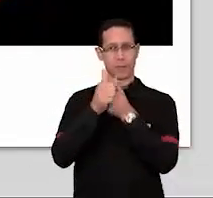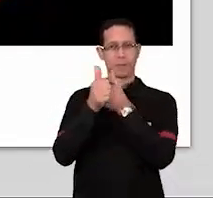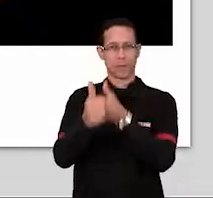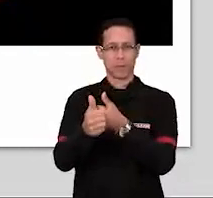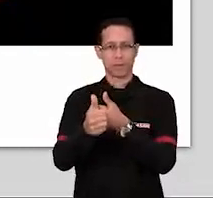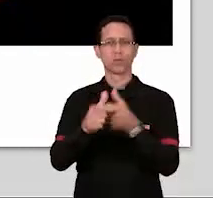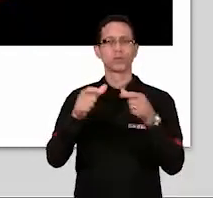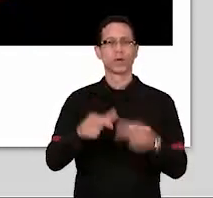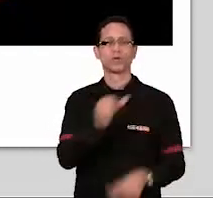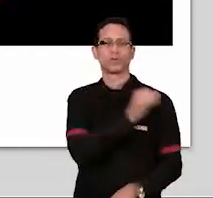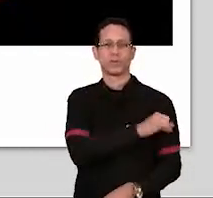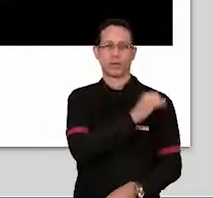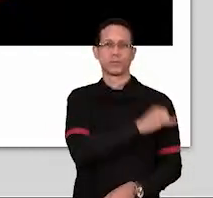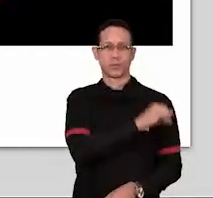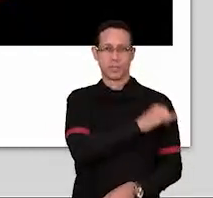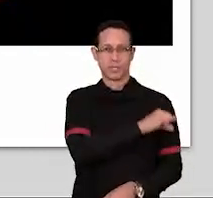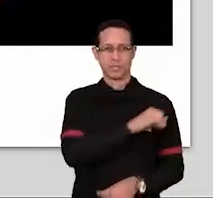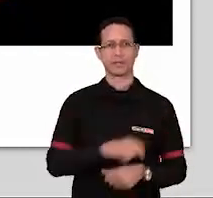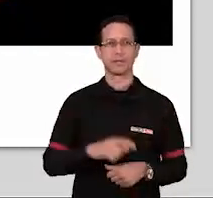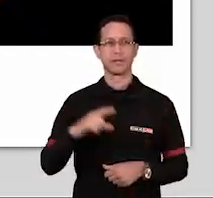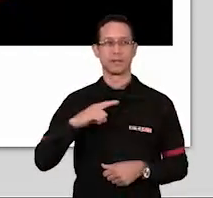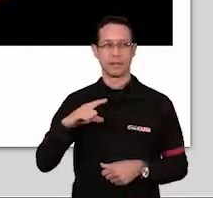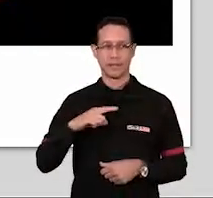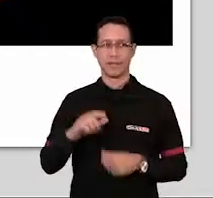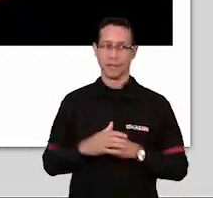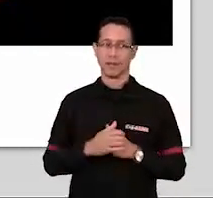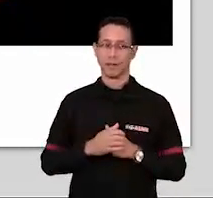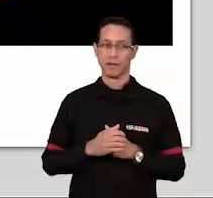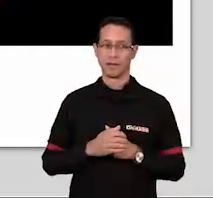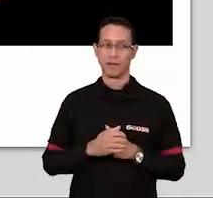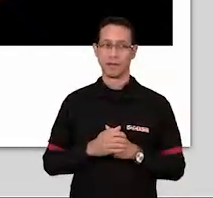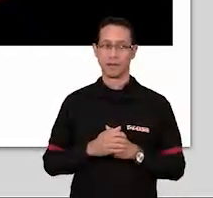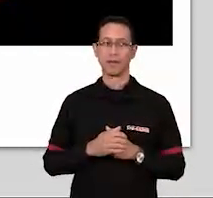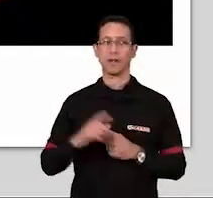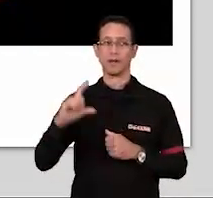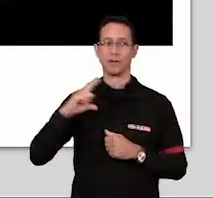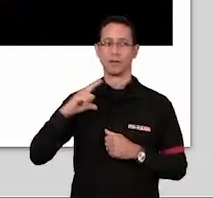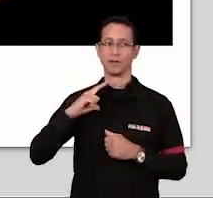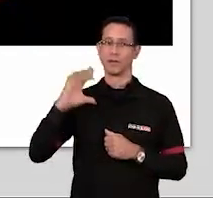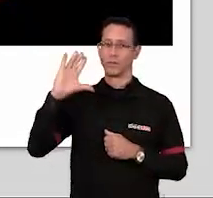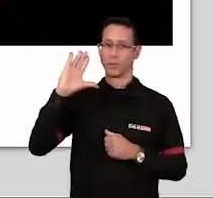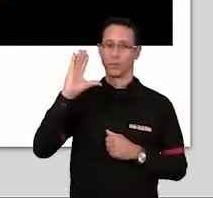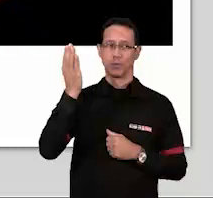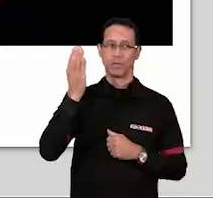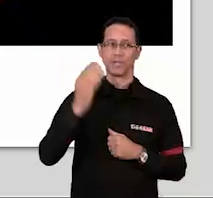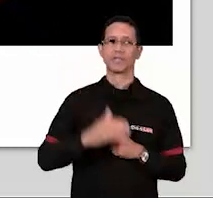no Rio, tá? Então, era uma atresia também de uma